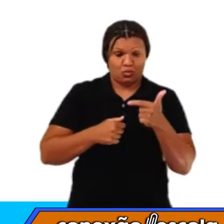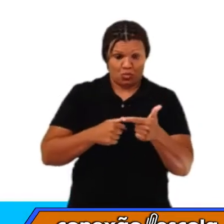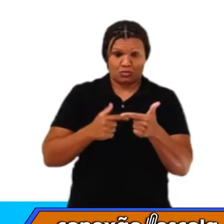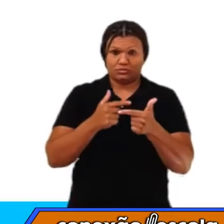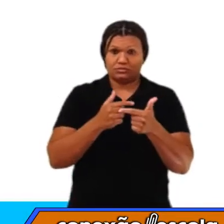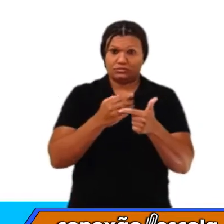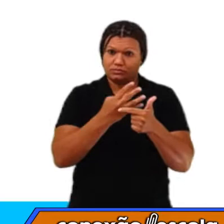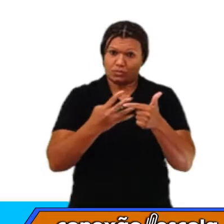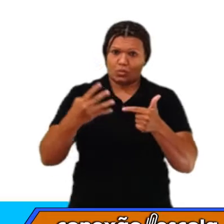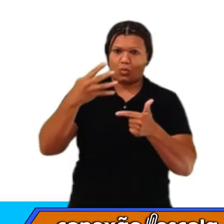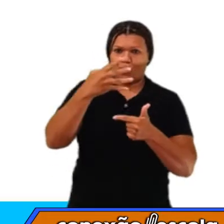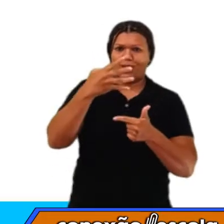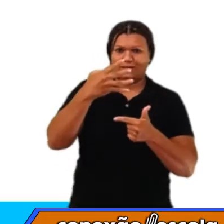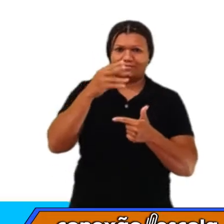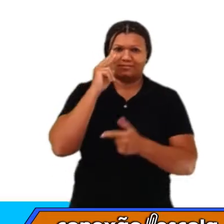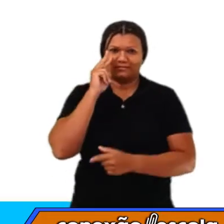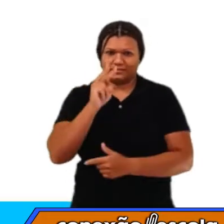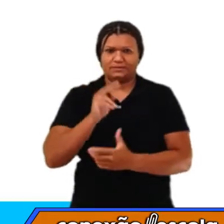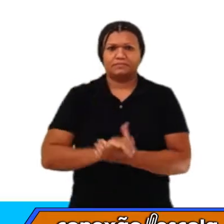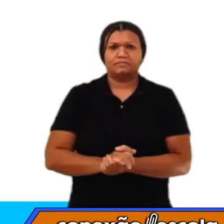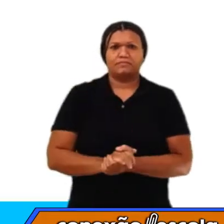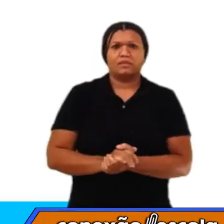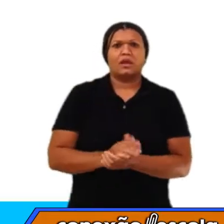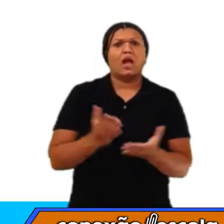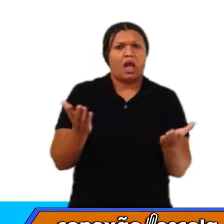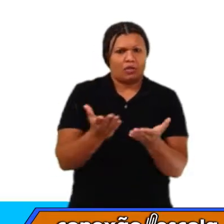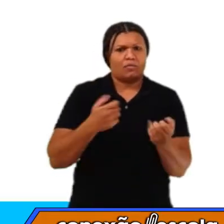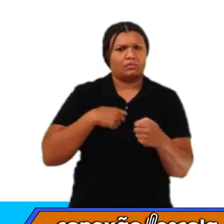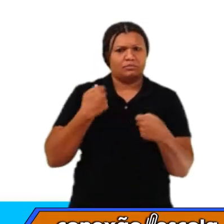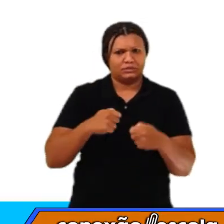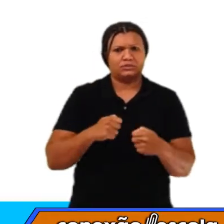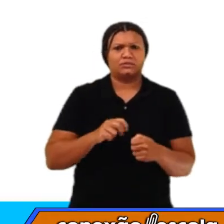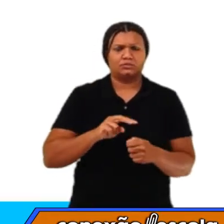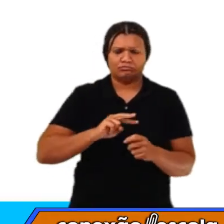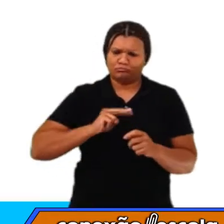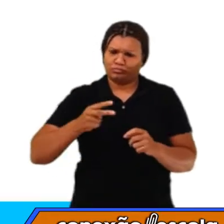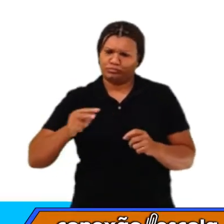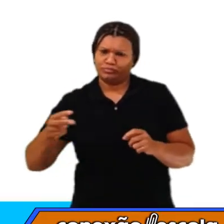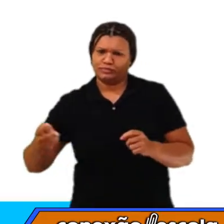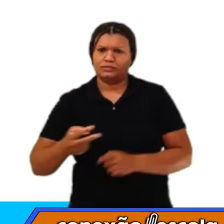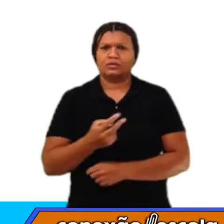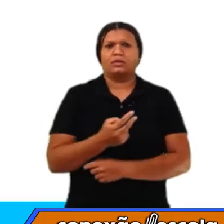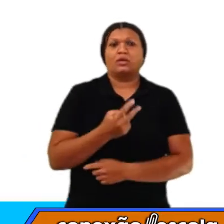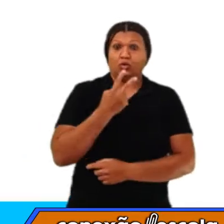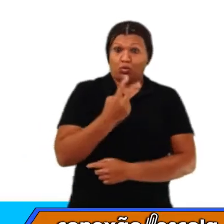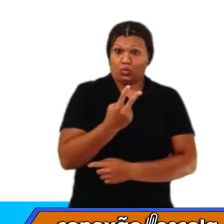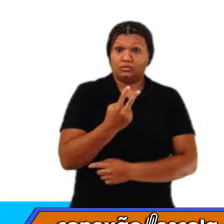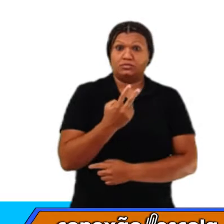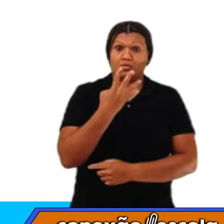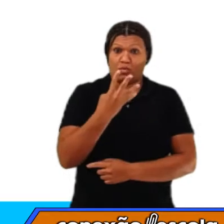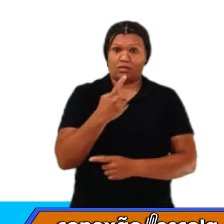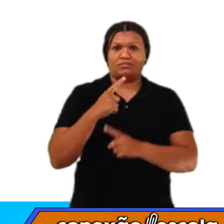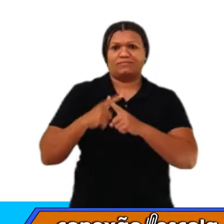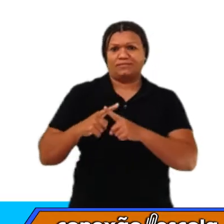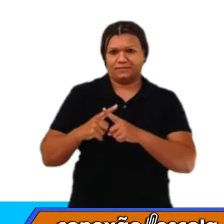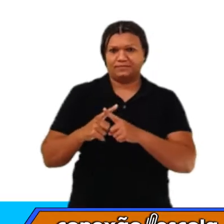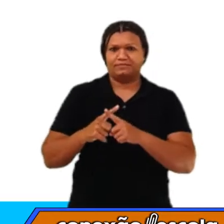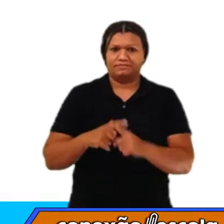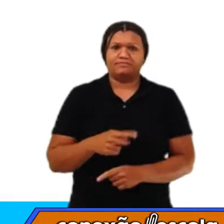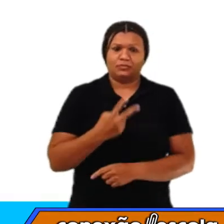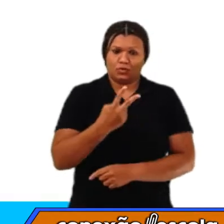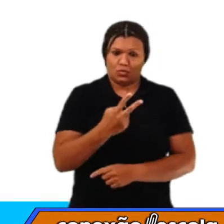vendo que que eu tenho que fazer eu tenho que multiplicar o 24 vezes não é mesmo então 2 elevado a quarta potência